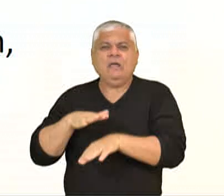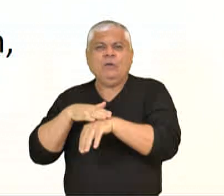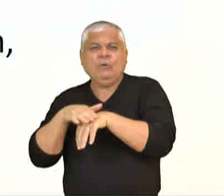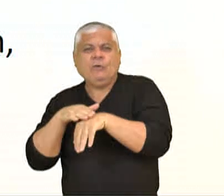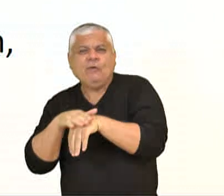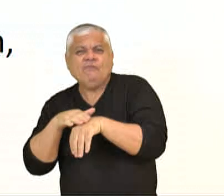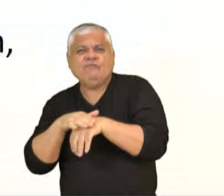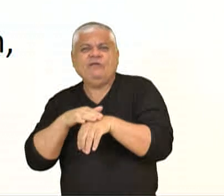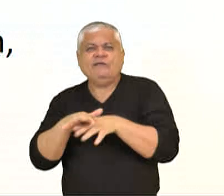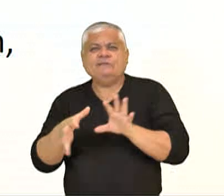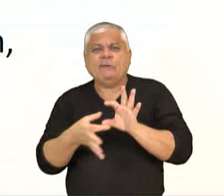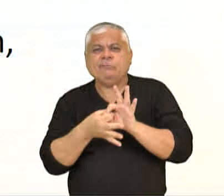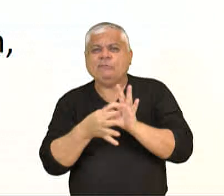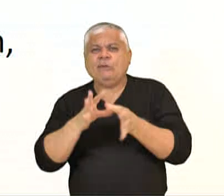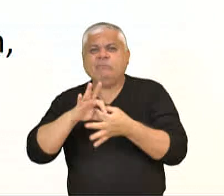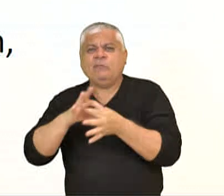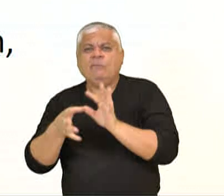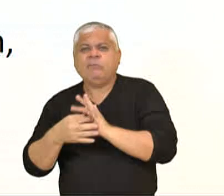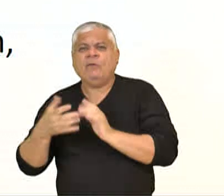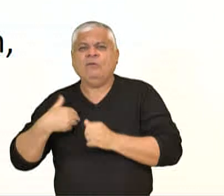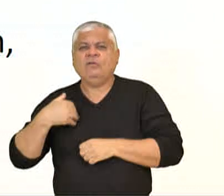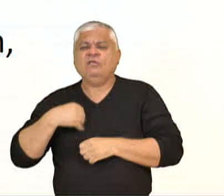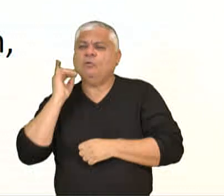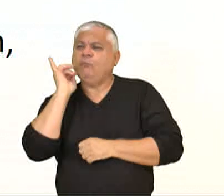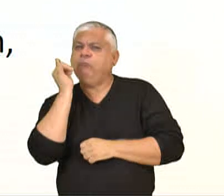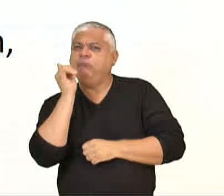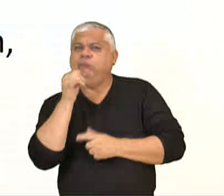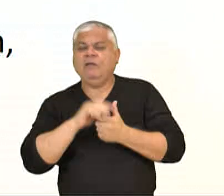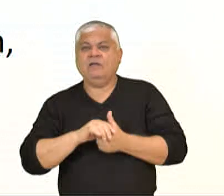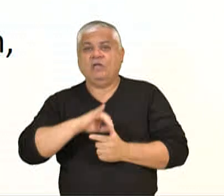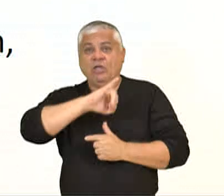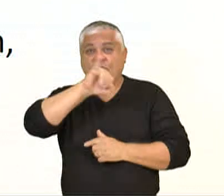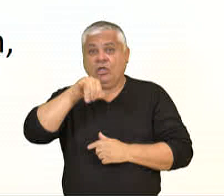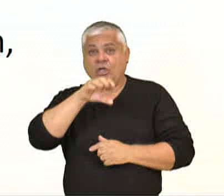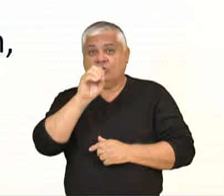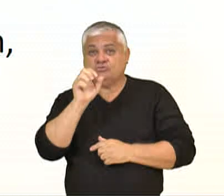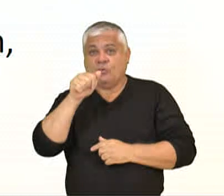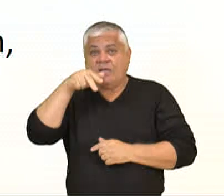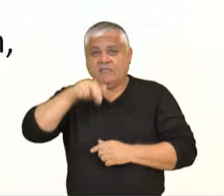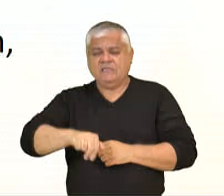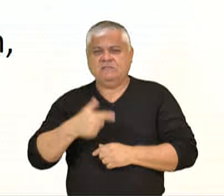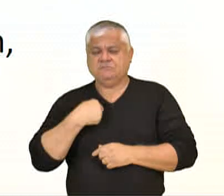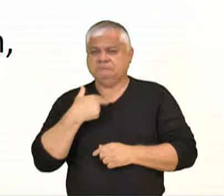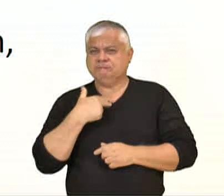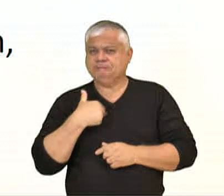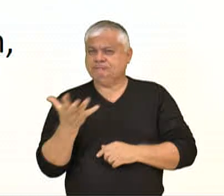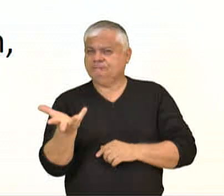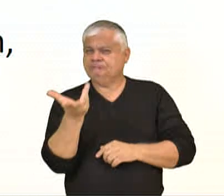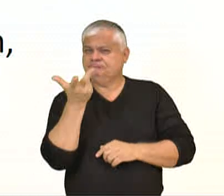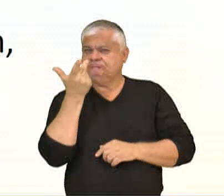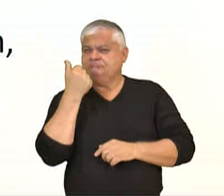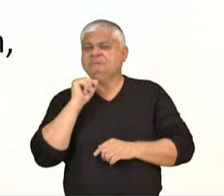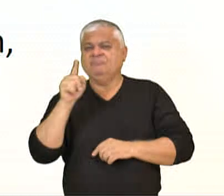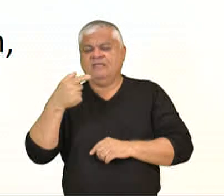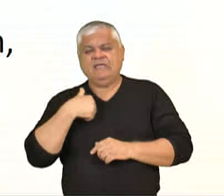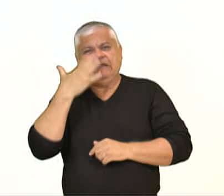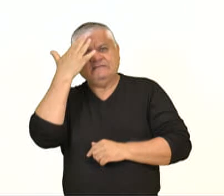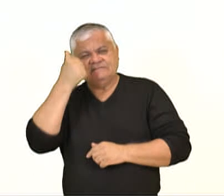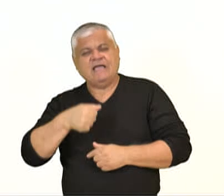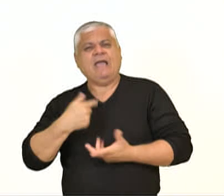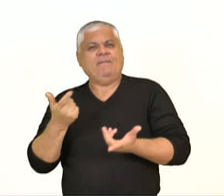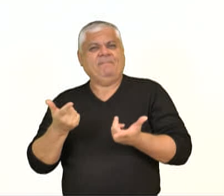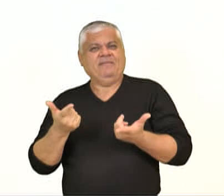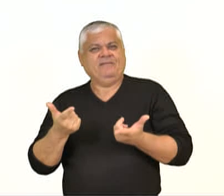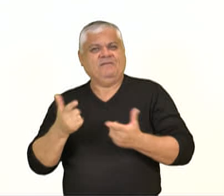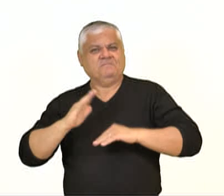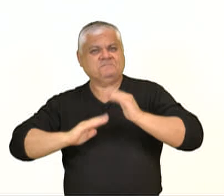escudadas, remendados testemunhos. Jó Joaquim, genial, operava o passado, plástico e contraditório